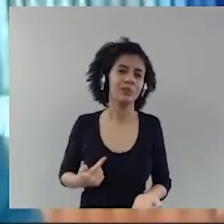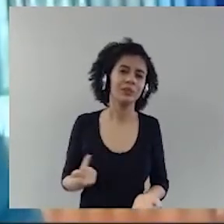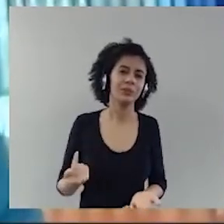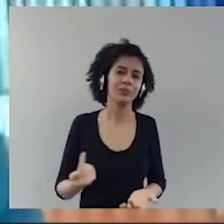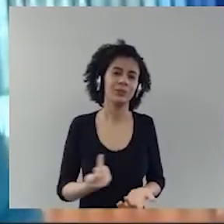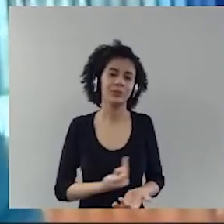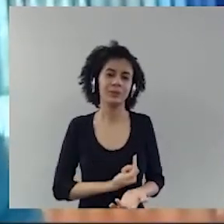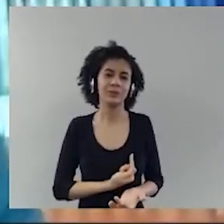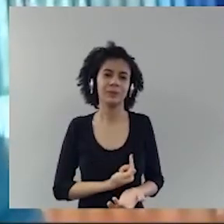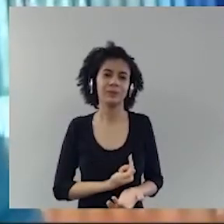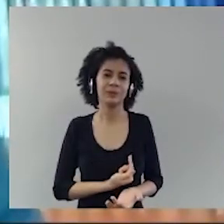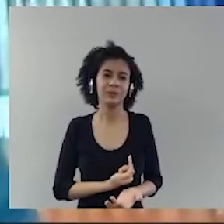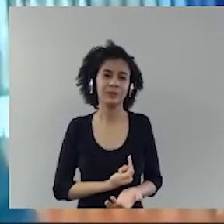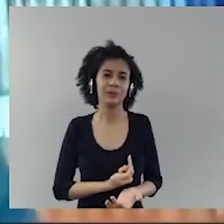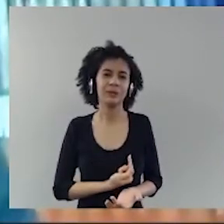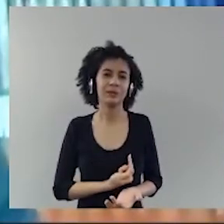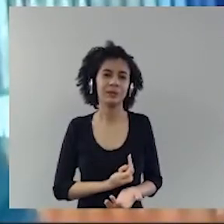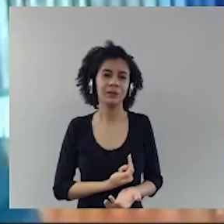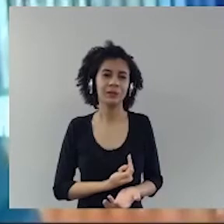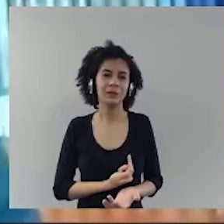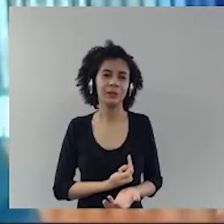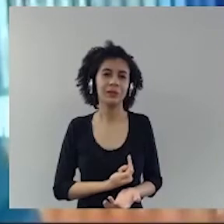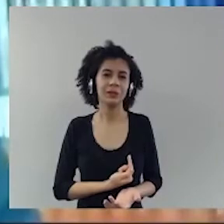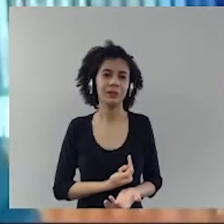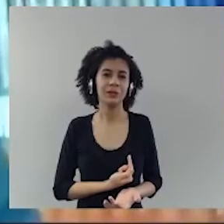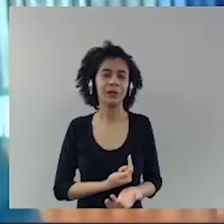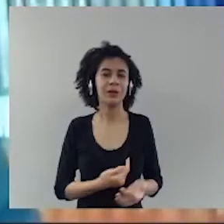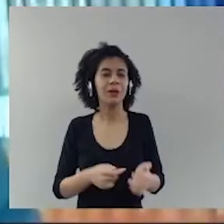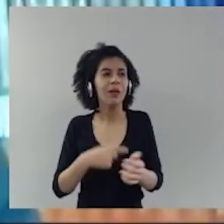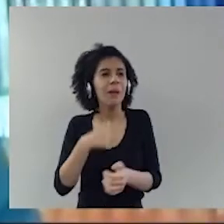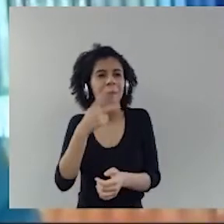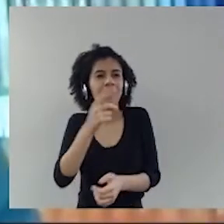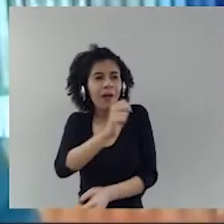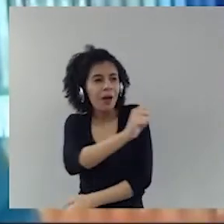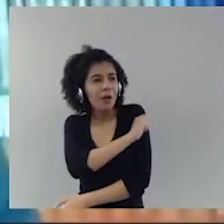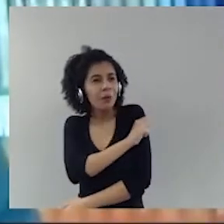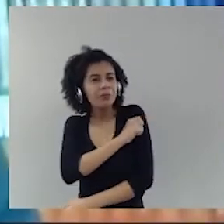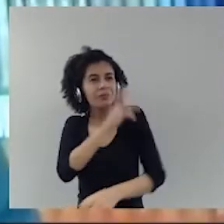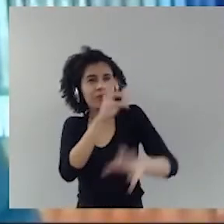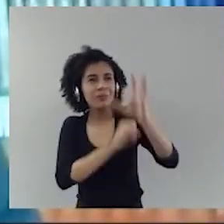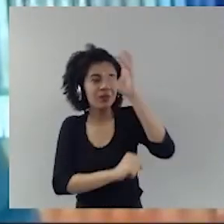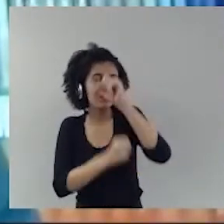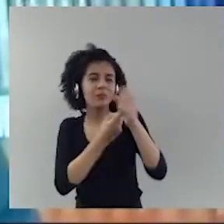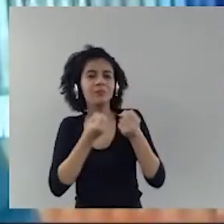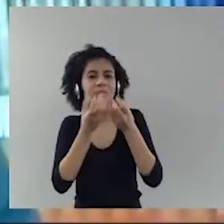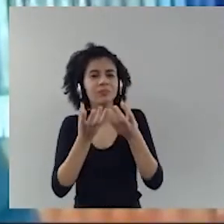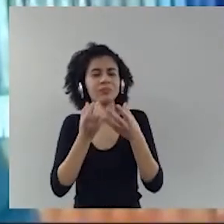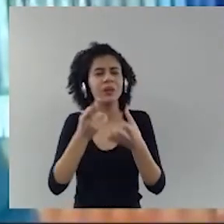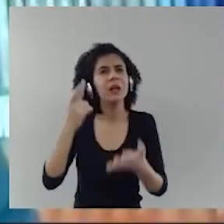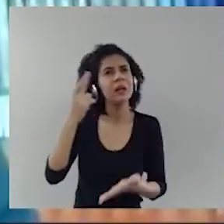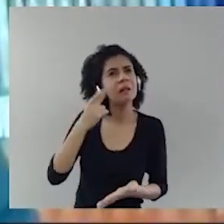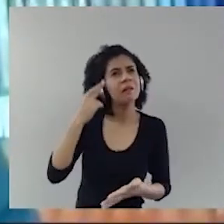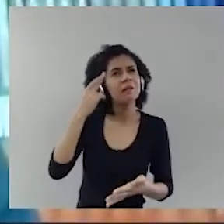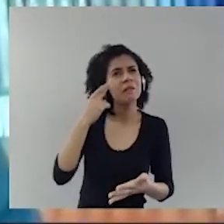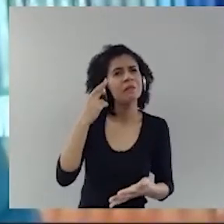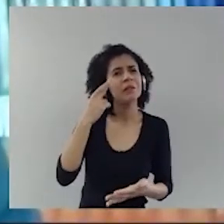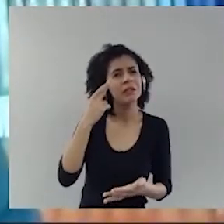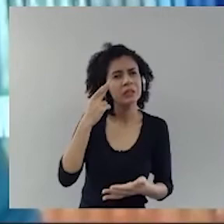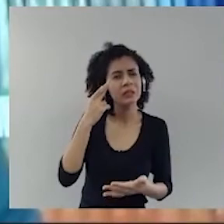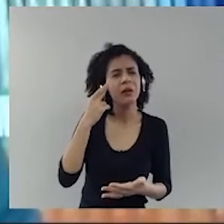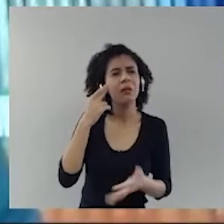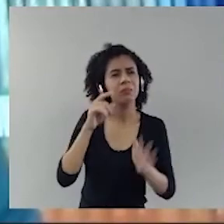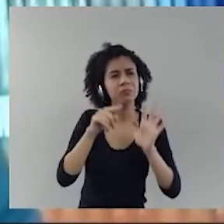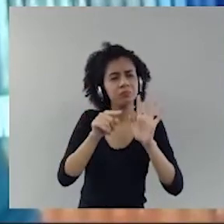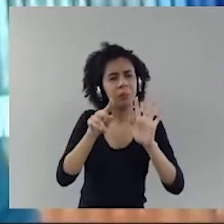nós fizemos seu seus alunos neste neste momento para as suas reflexões indicativos